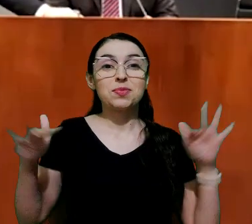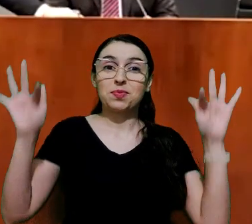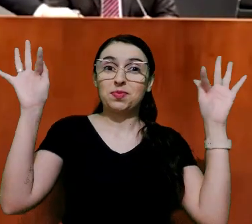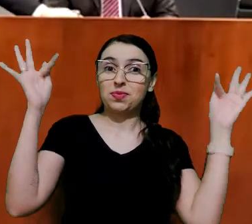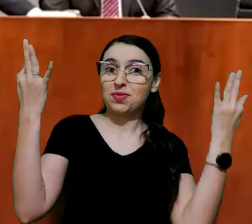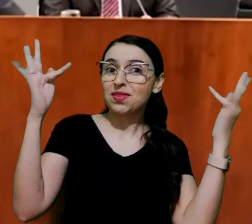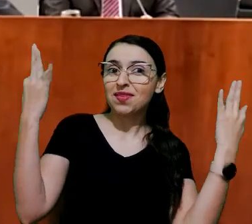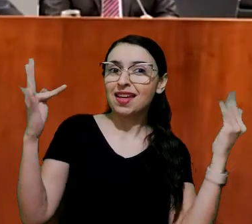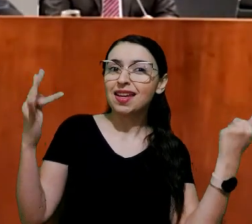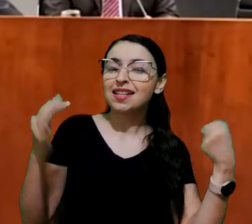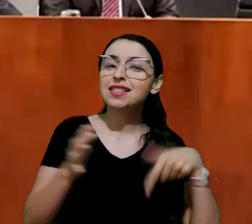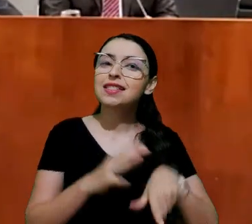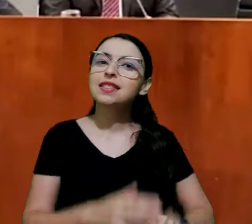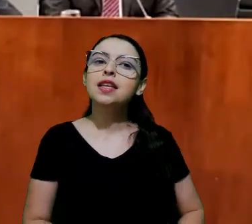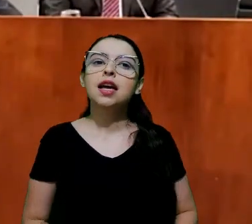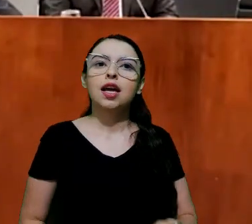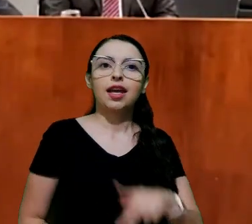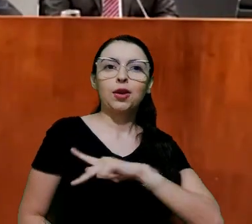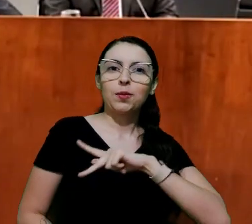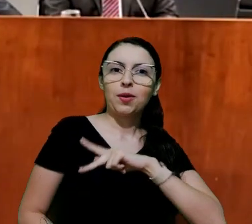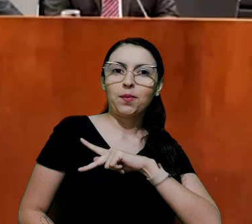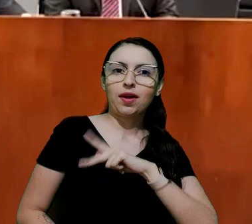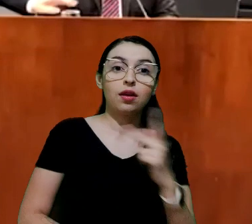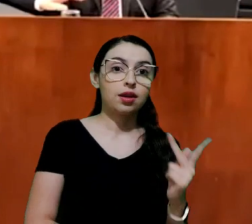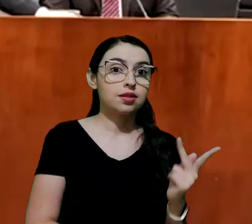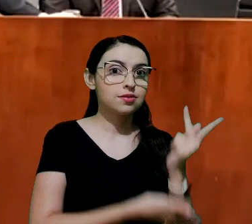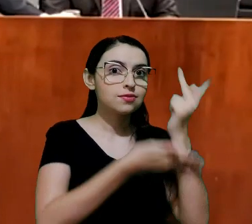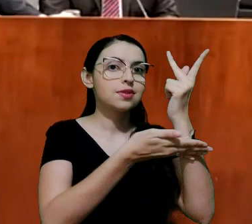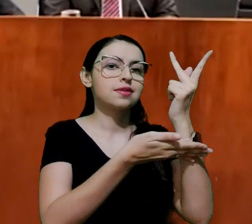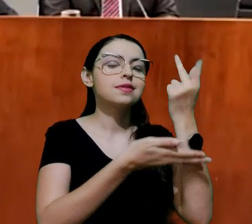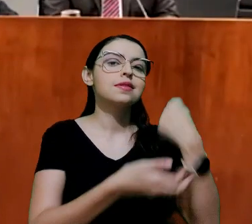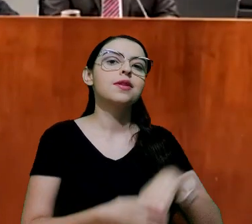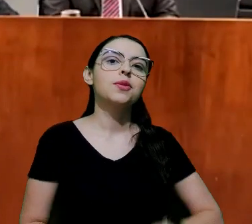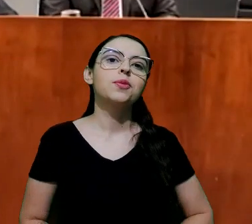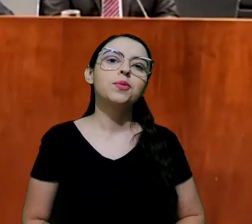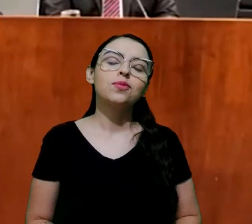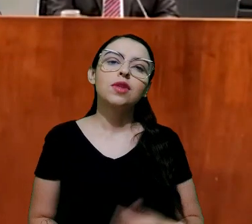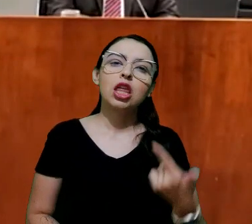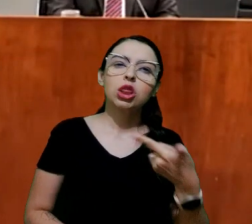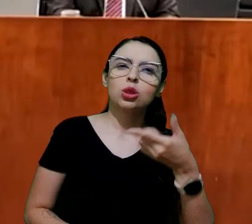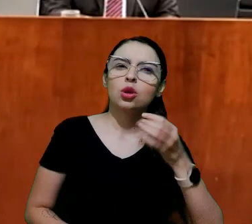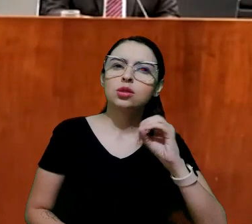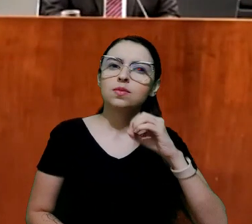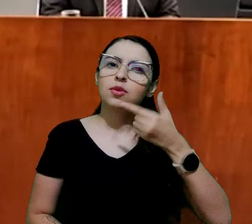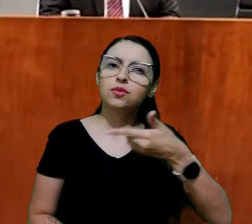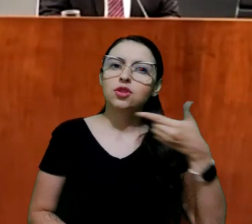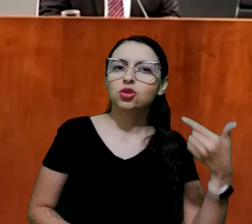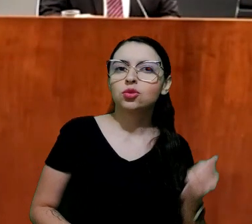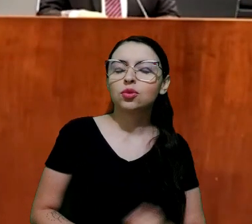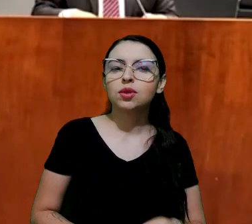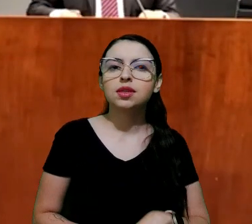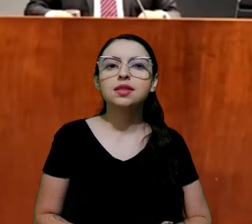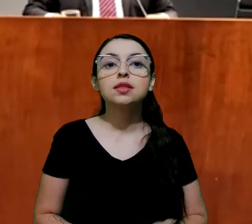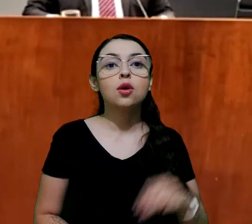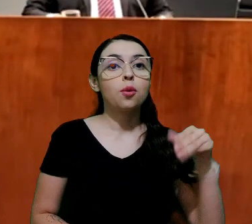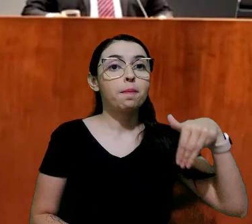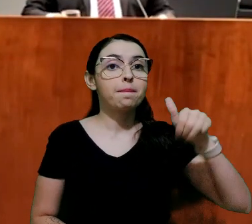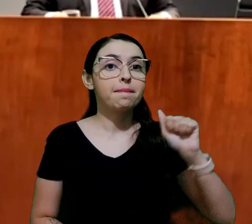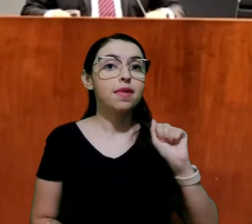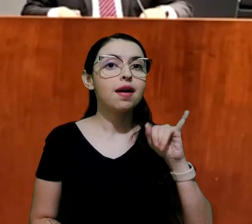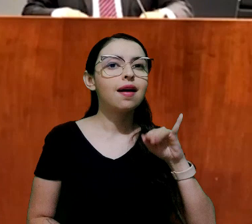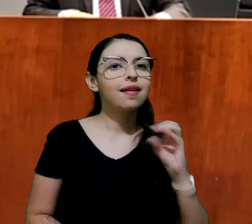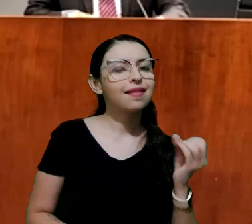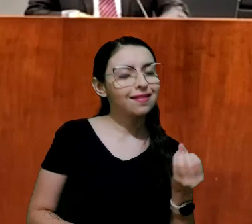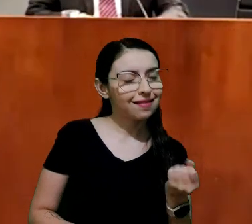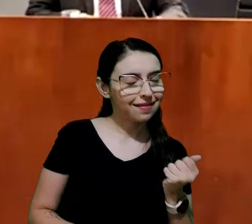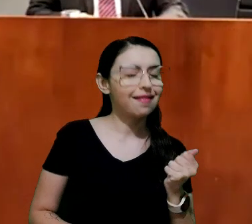Palmeiras recebeu o troféu do campeão brasileiro 2022. Mairan? Muito obrigado, doutor